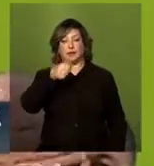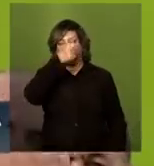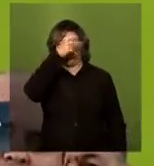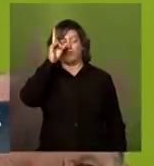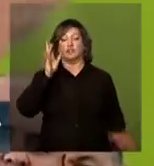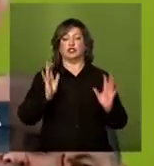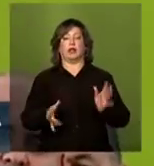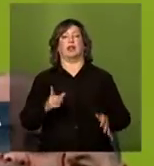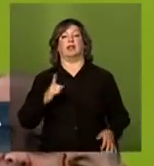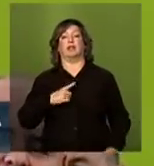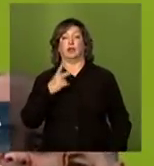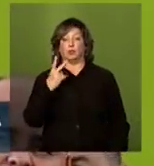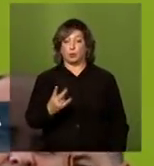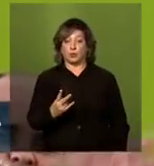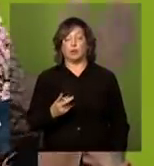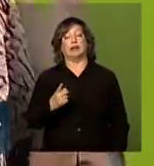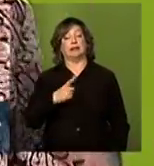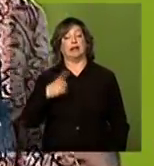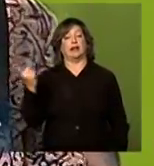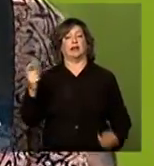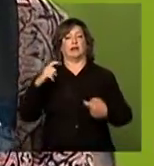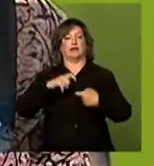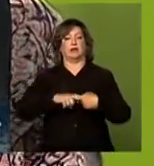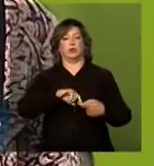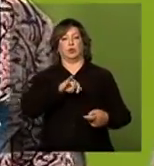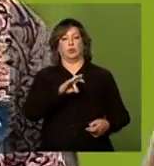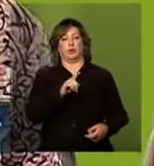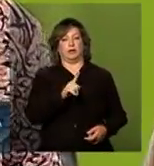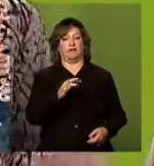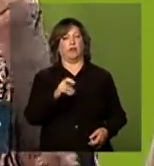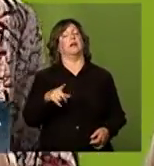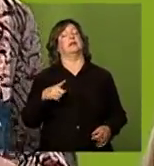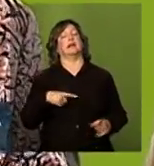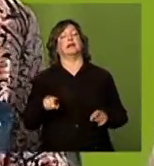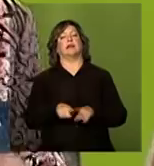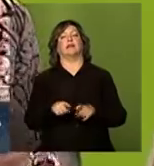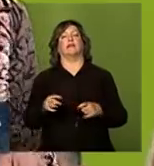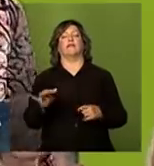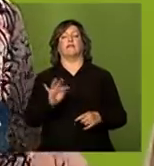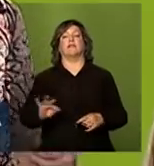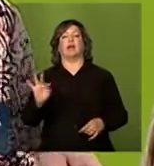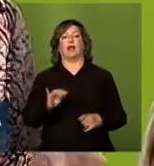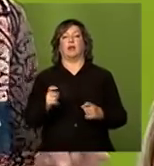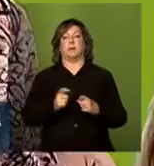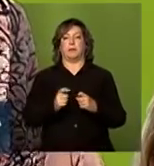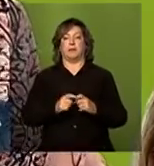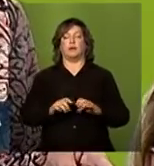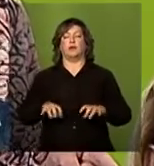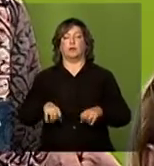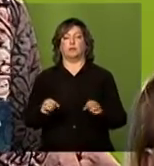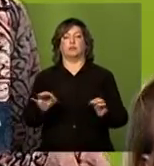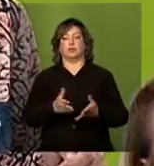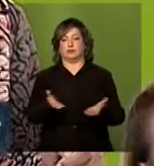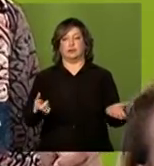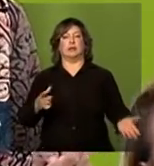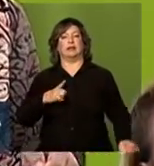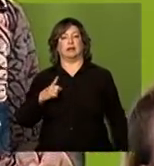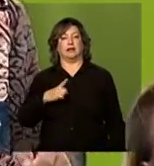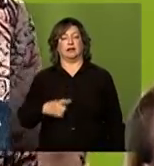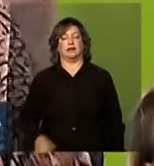essas duas tem o campus e a Faculdade de Medicina que é muito importante ter faculdade de medicina